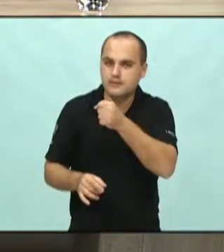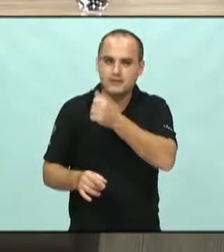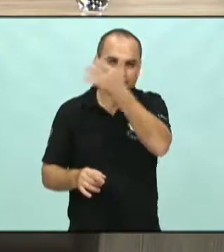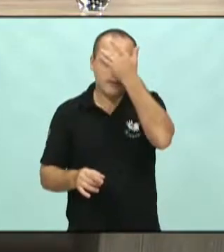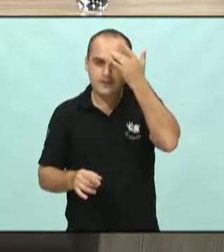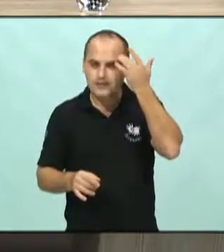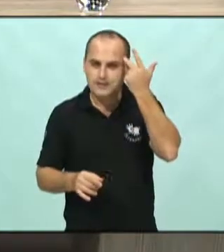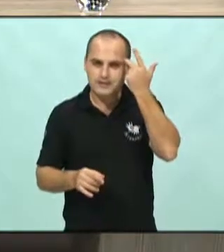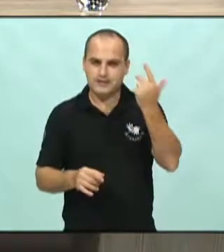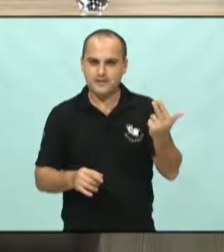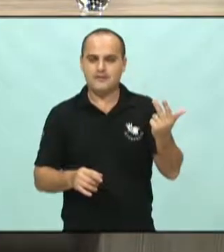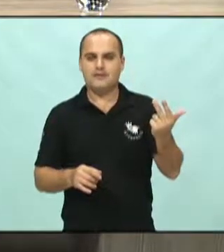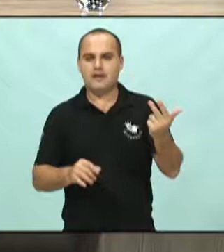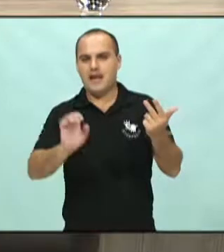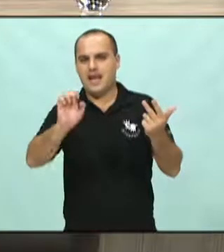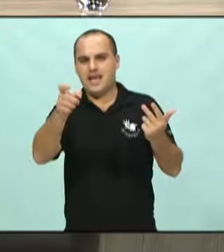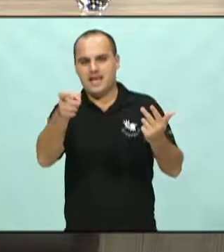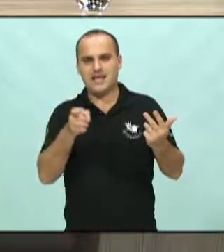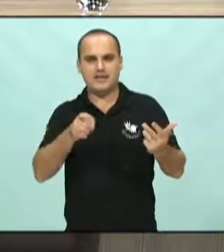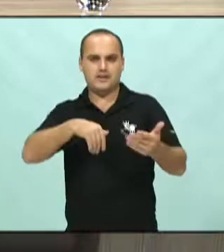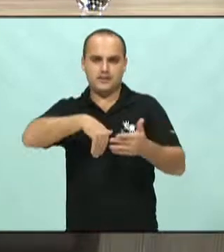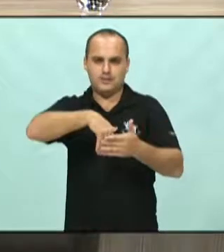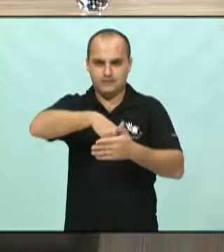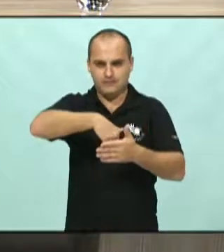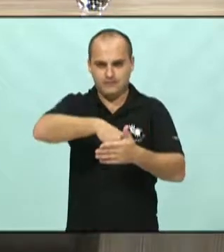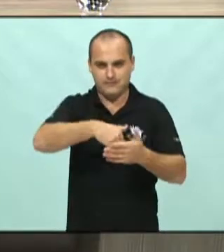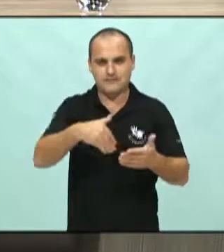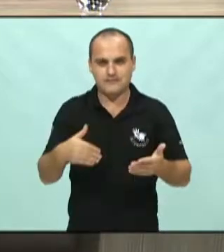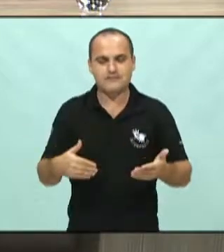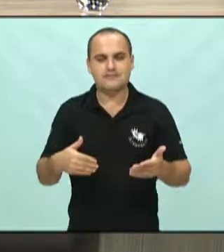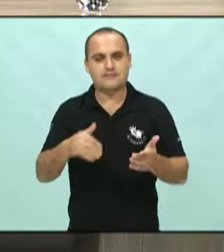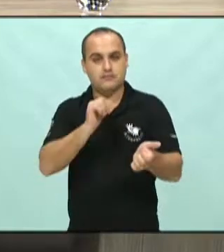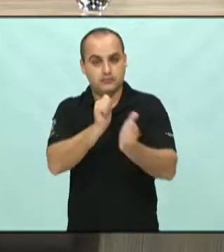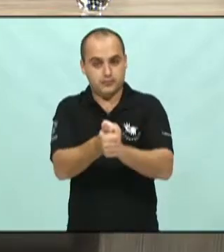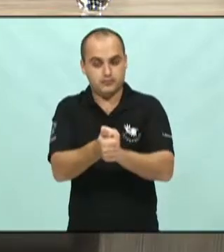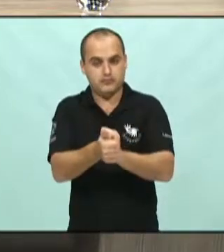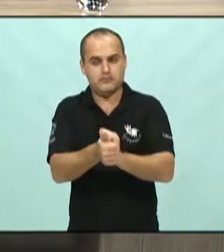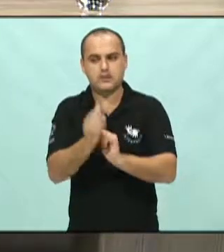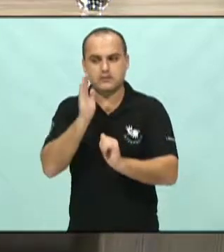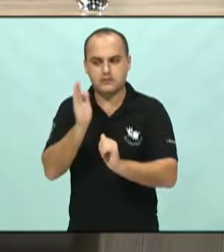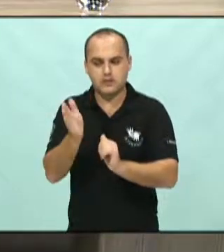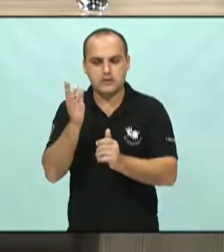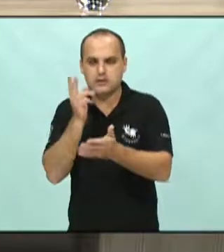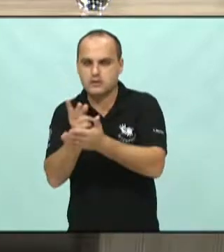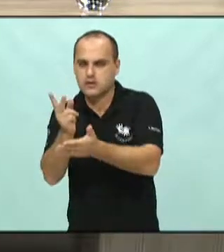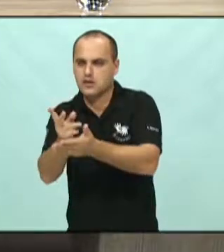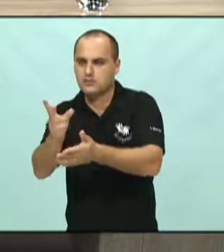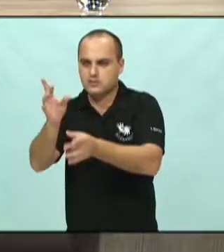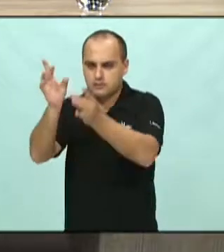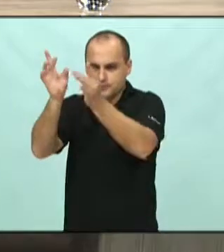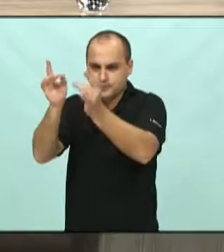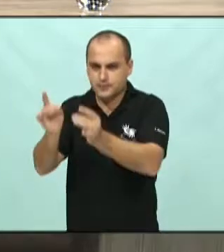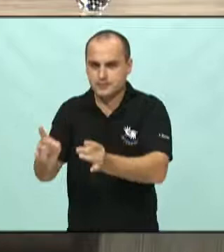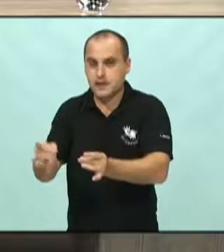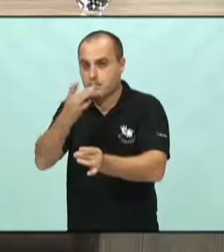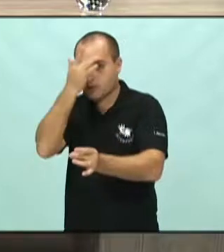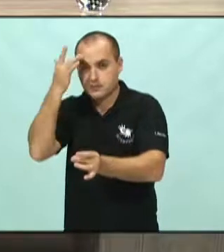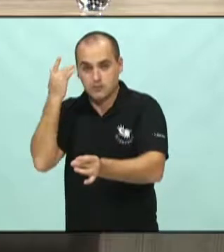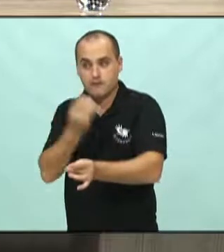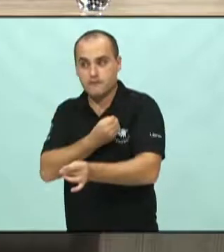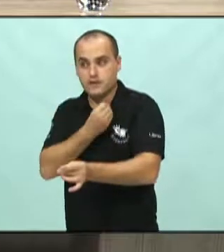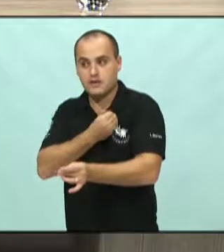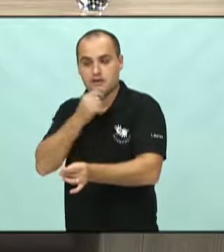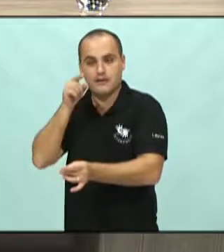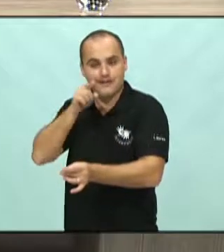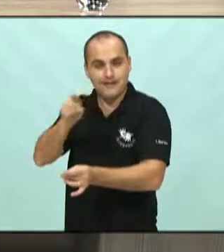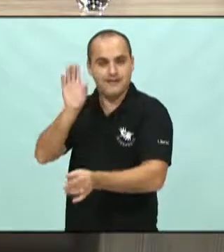personagens da história do Marcílio, como jogadores, também fiz algumas, para sempre enriquecer com algum detalhe de quem viveu a história